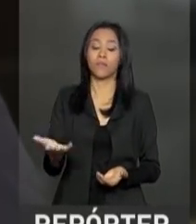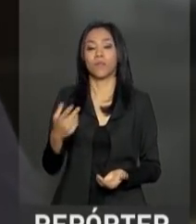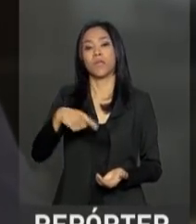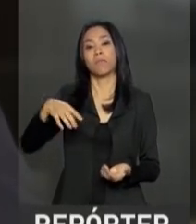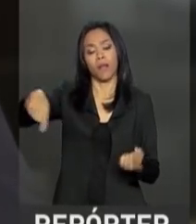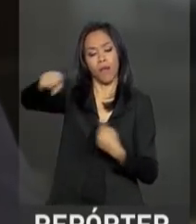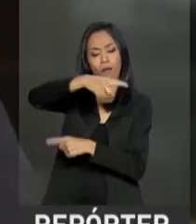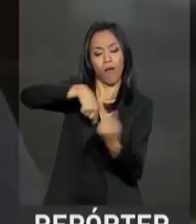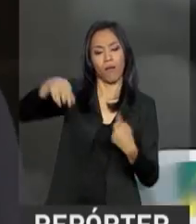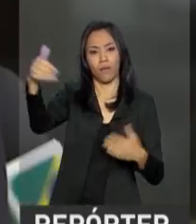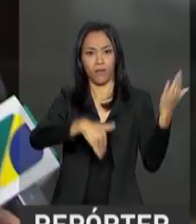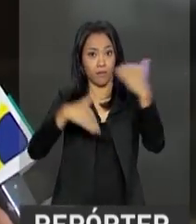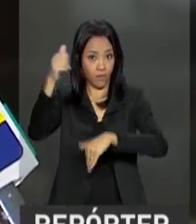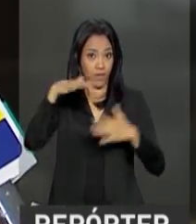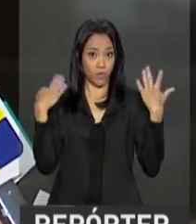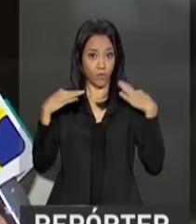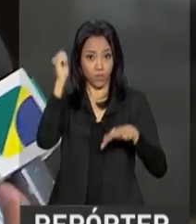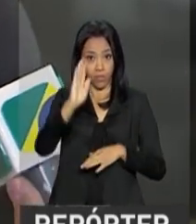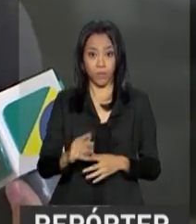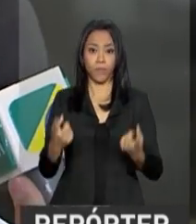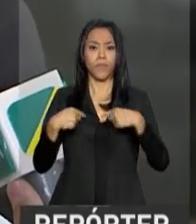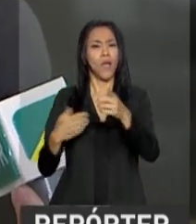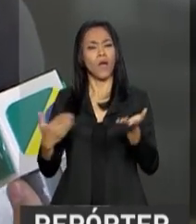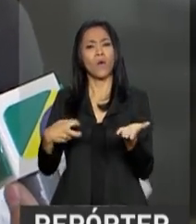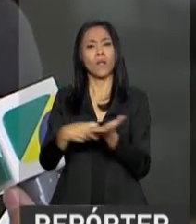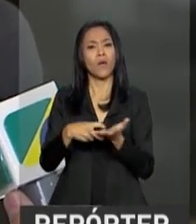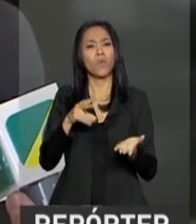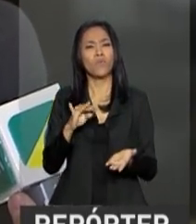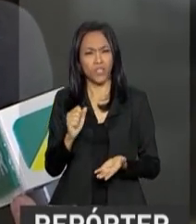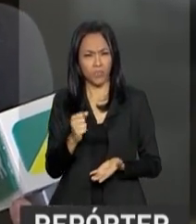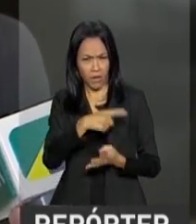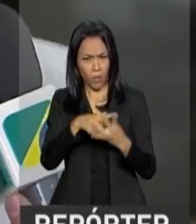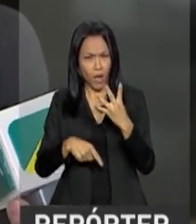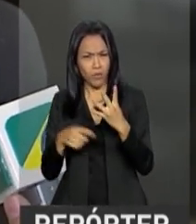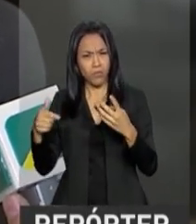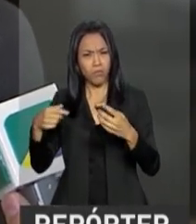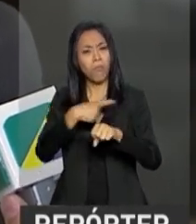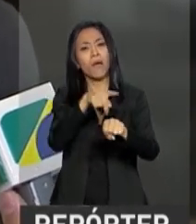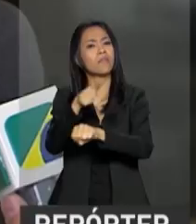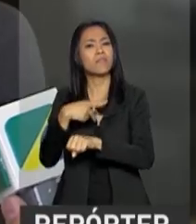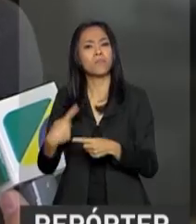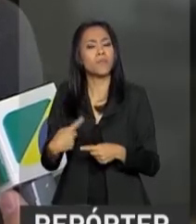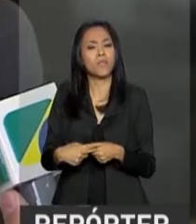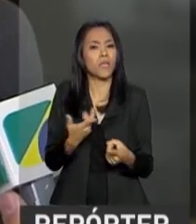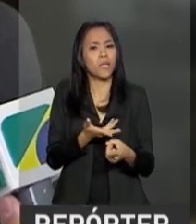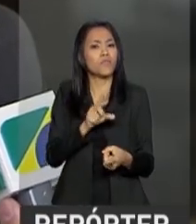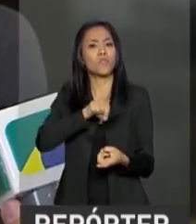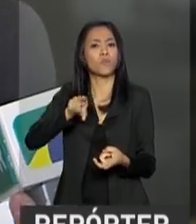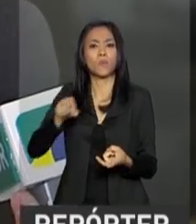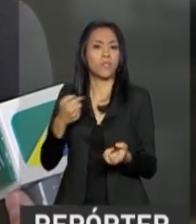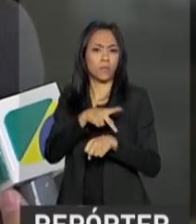por nosso país agora o sistema de visto eletrônico está disponível para quatro países né porque essa esses países foram escolhidos